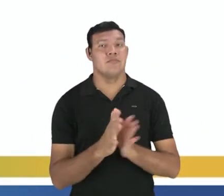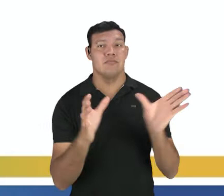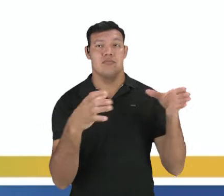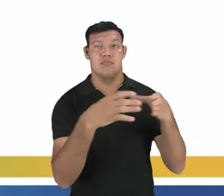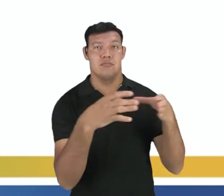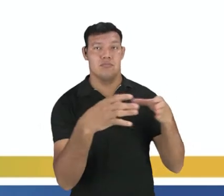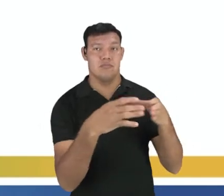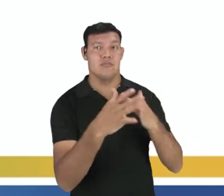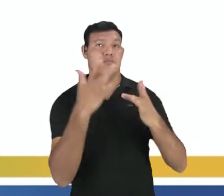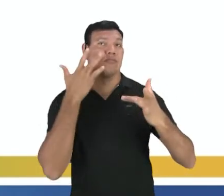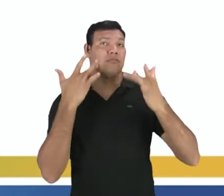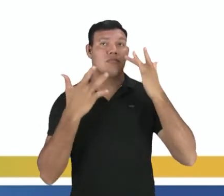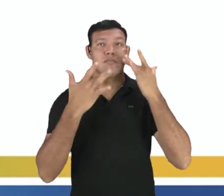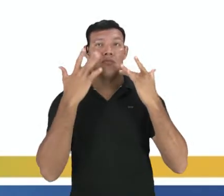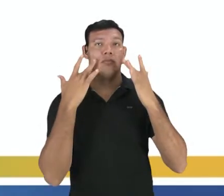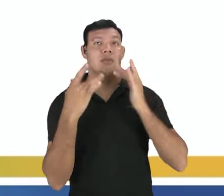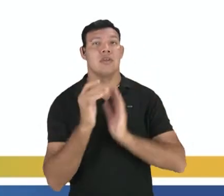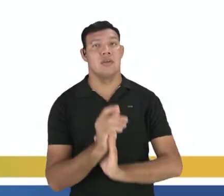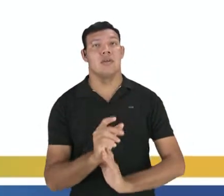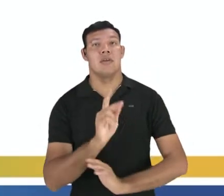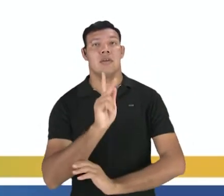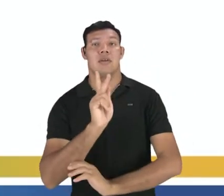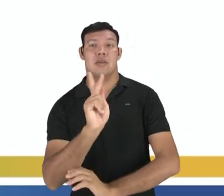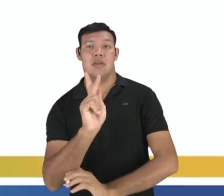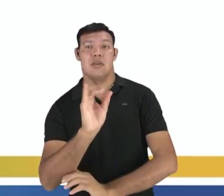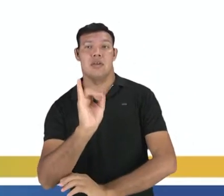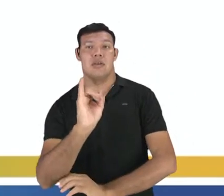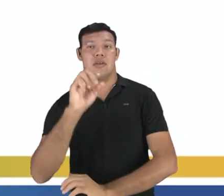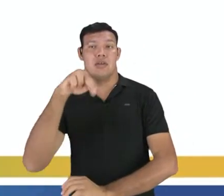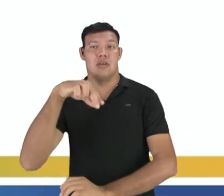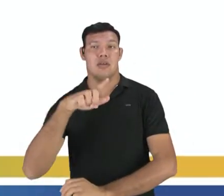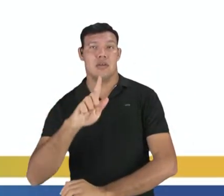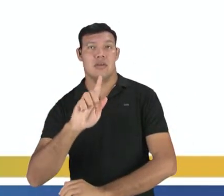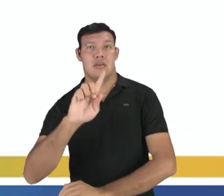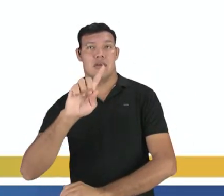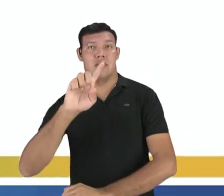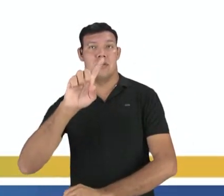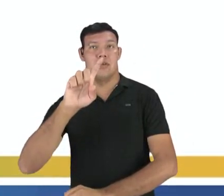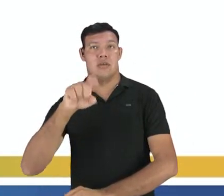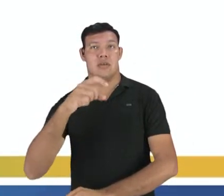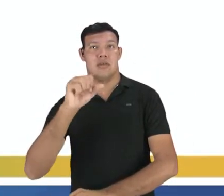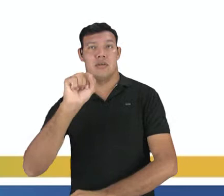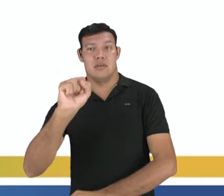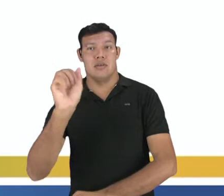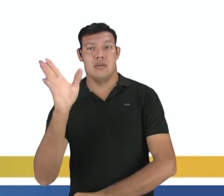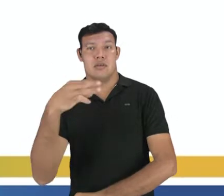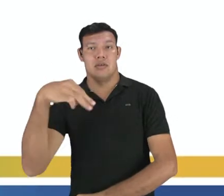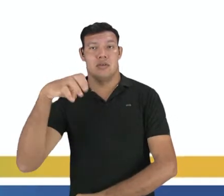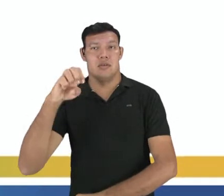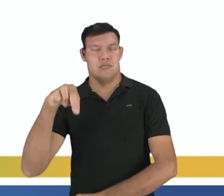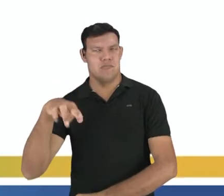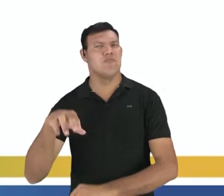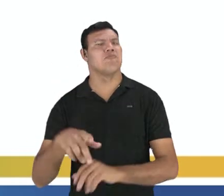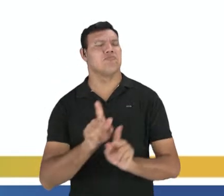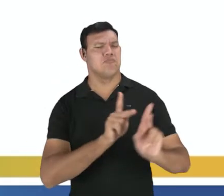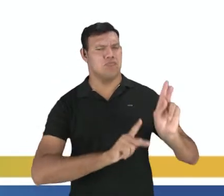teatro chamada Kingsman, tá? Que era uma companhia de teatro bastante popular na